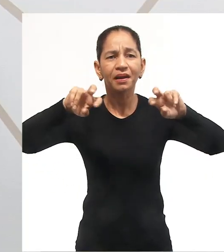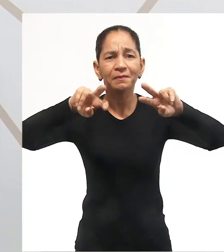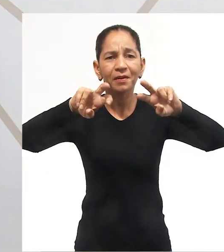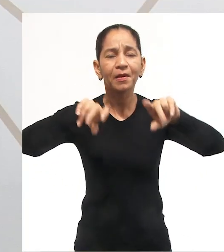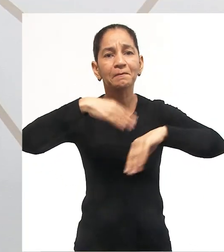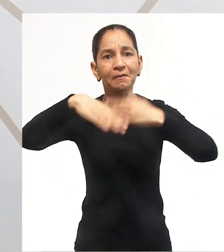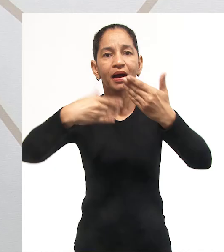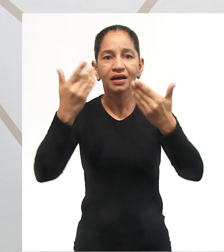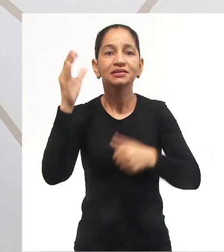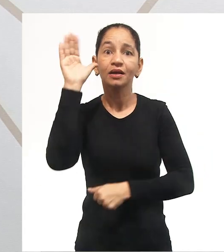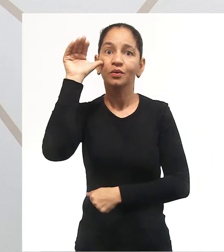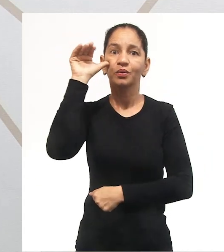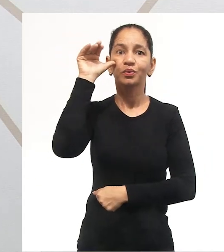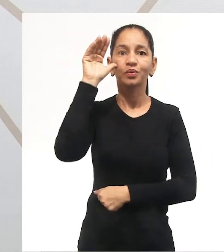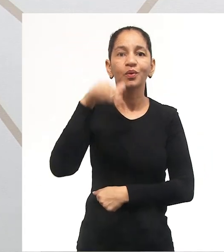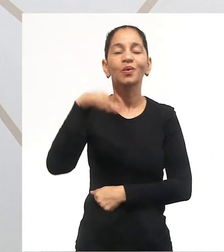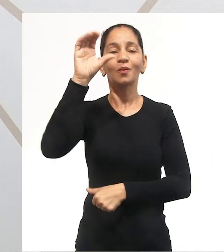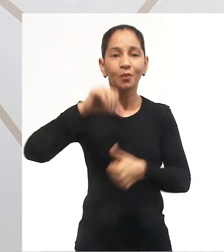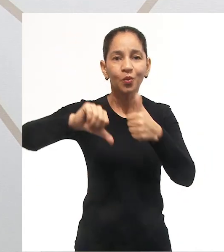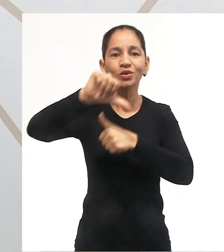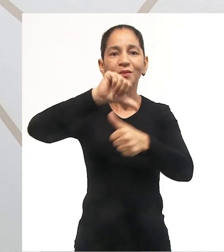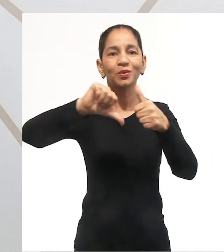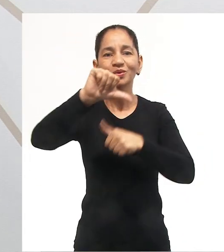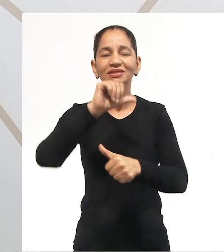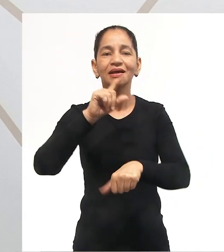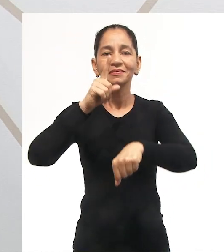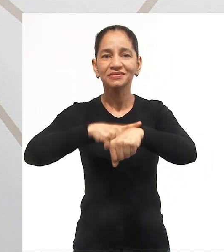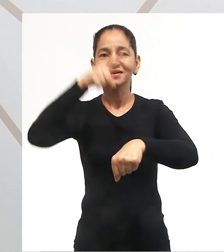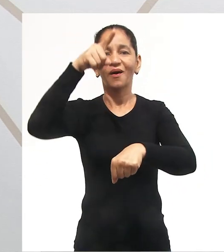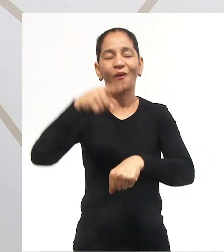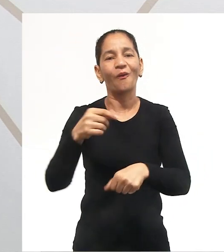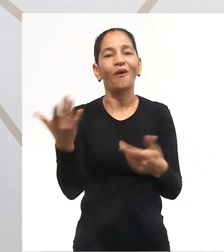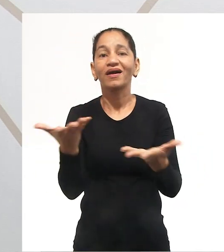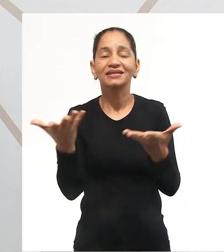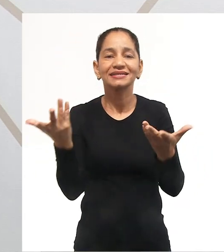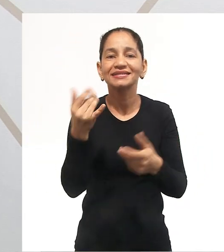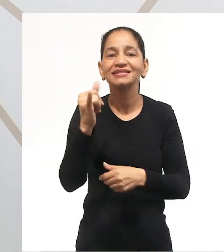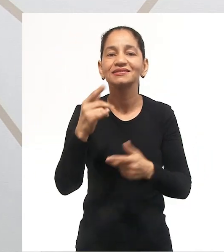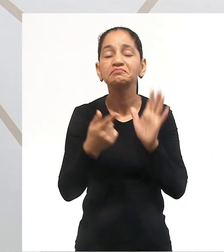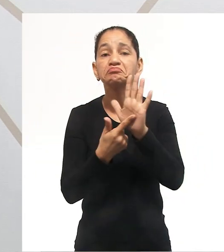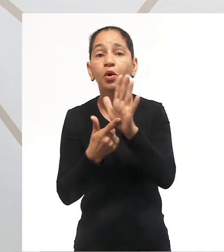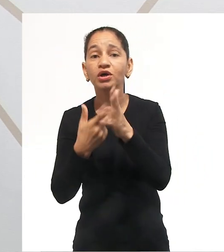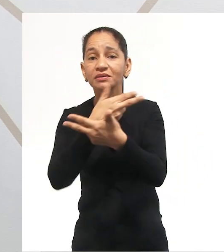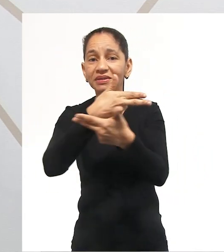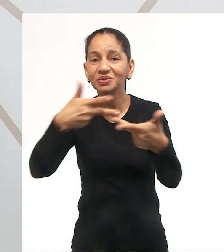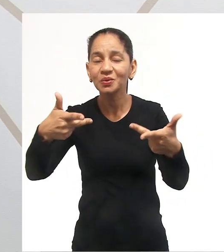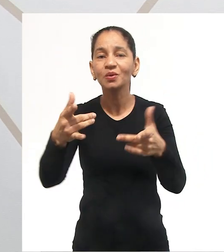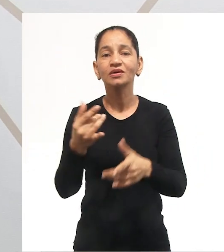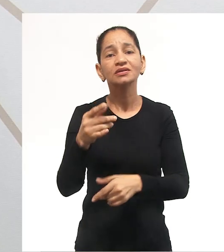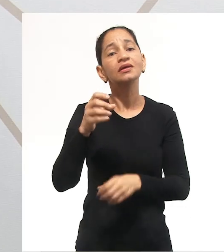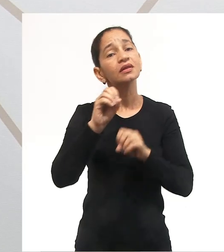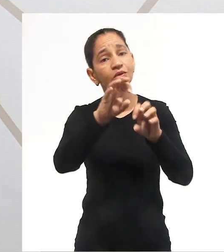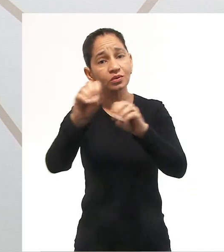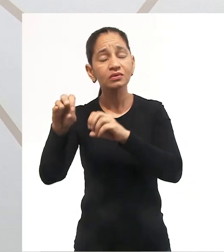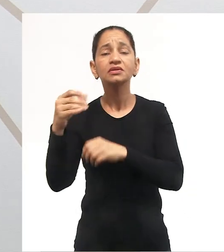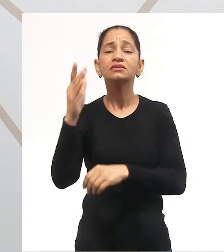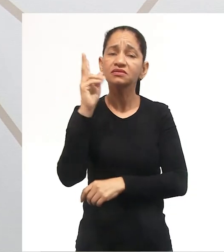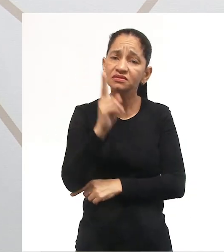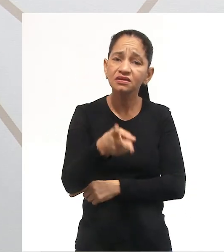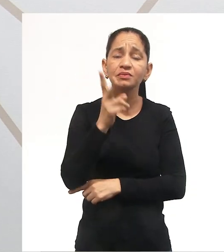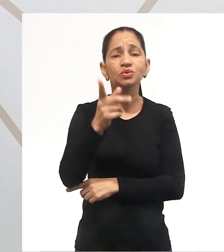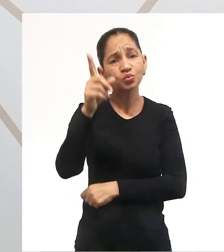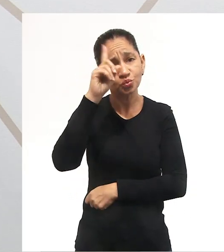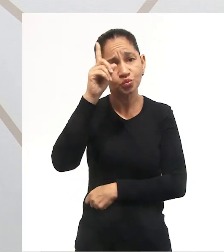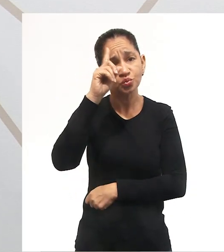a nossa constante mudança, a nossa transformação na expectativa na educação de sermos melhores,